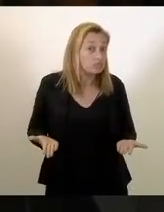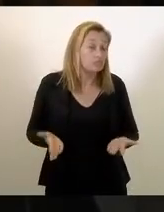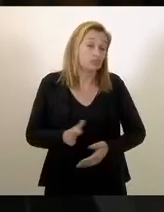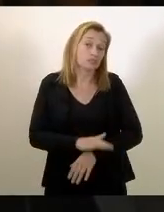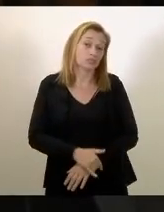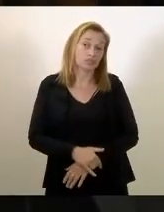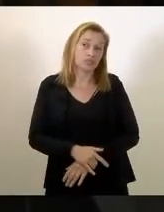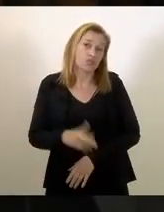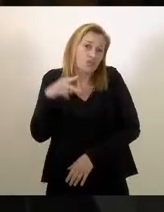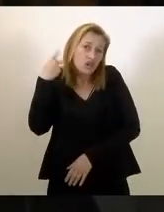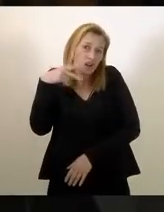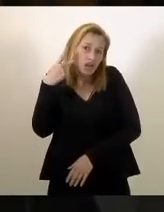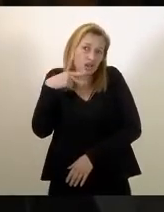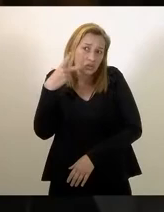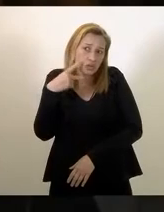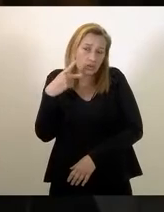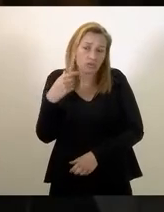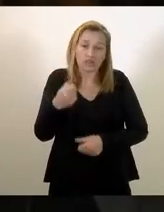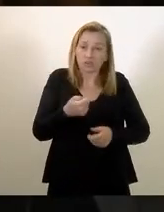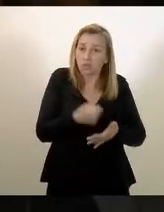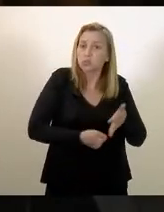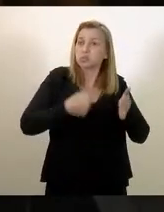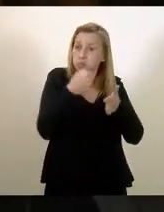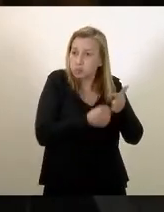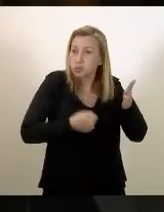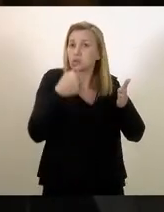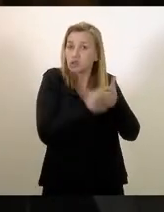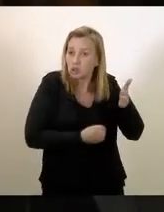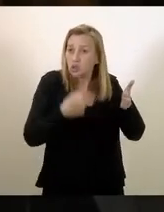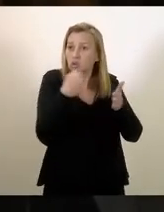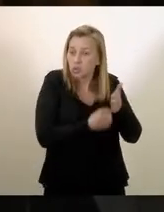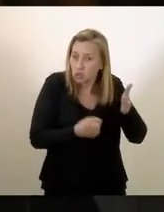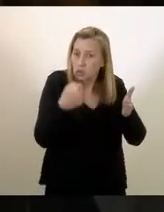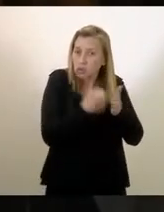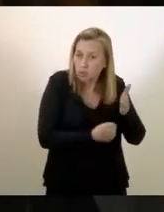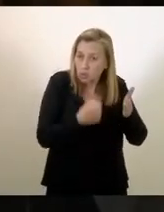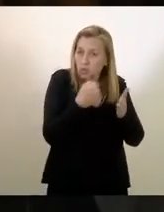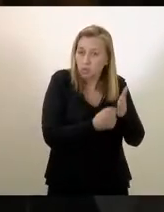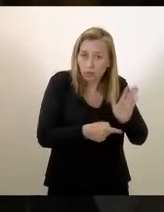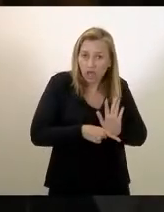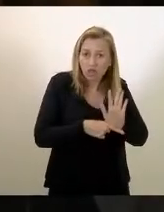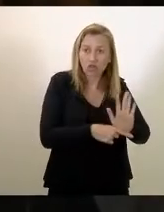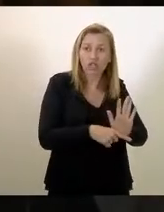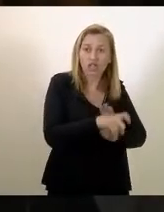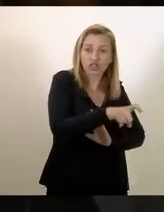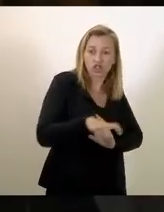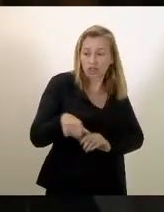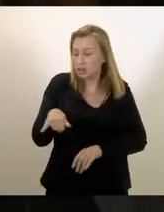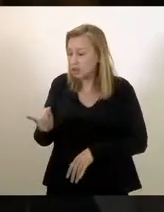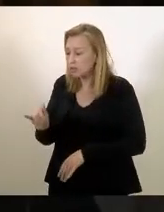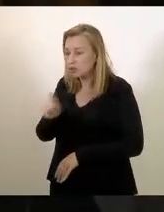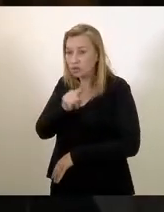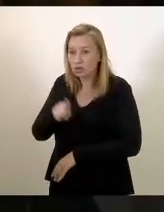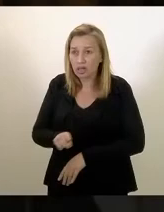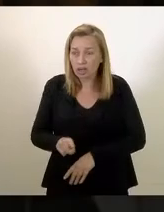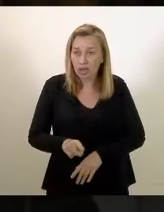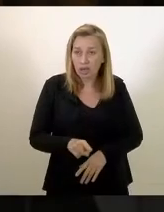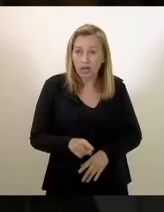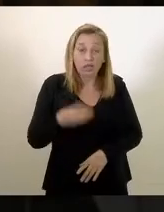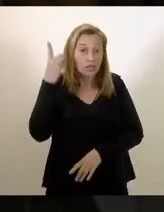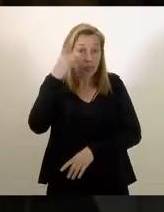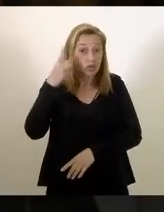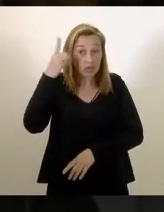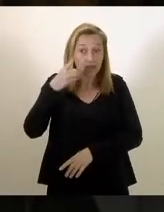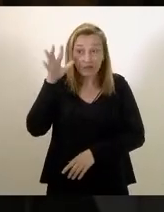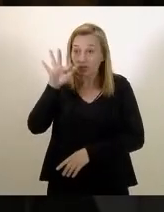vereador que fica lutando e justamente para a comunidade x y z deputado federal